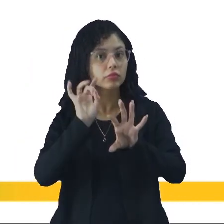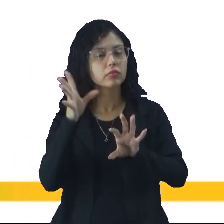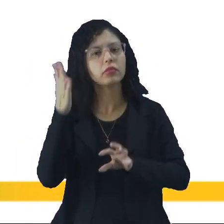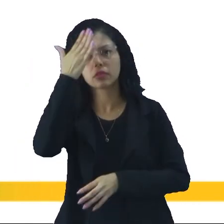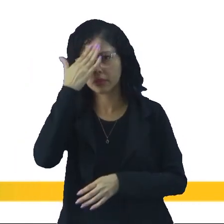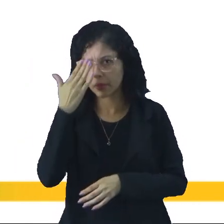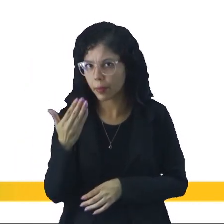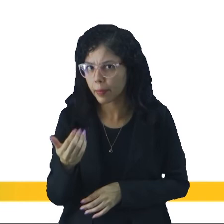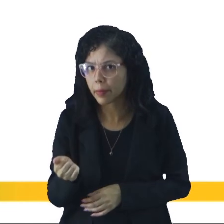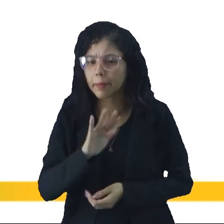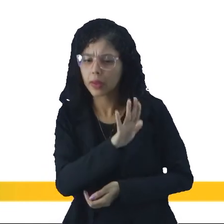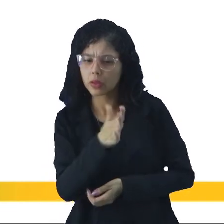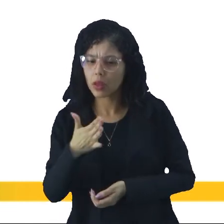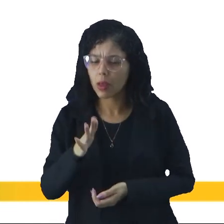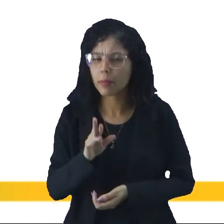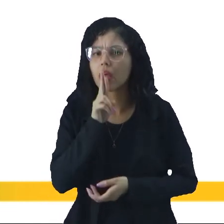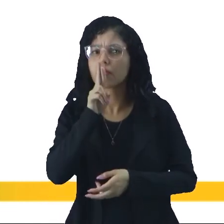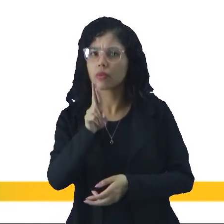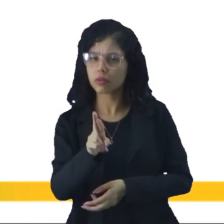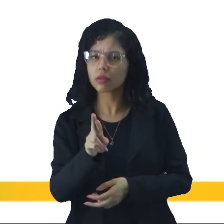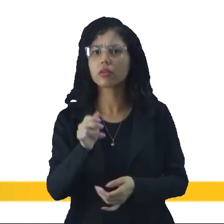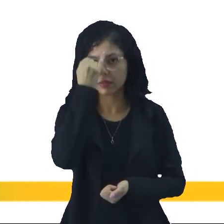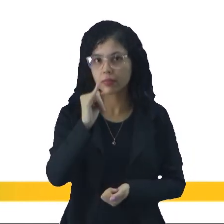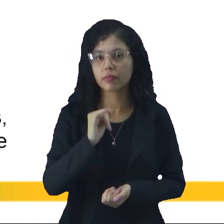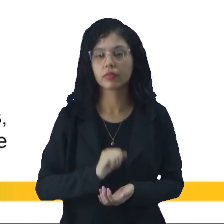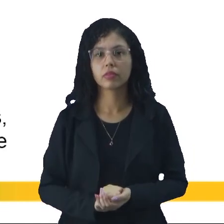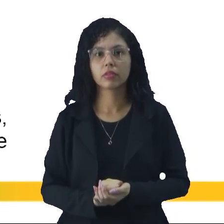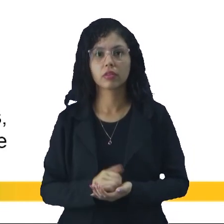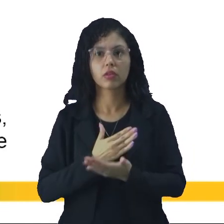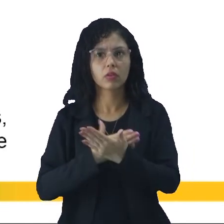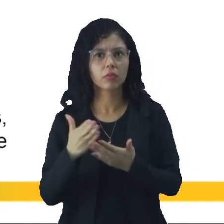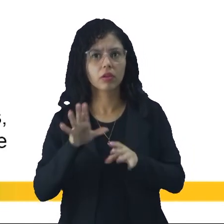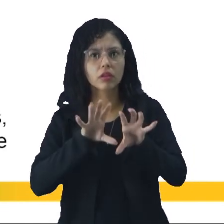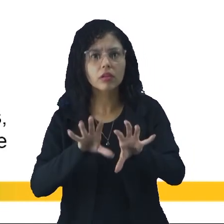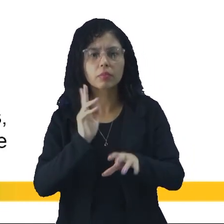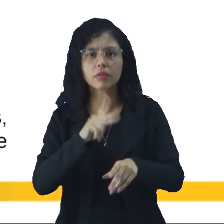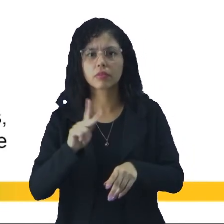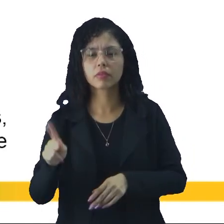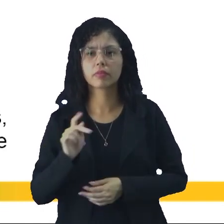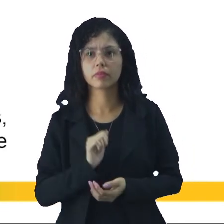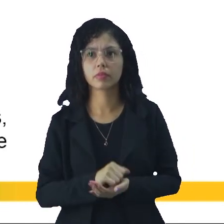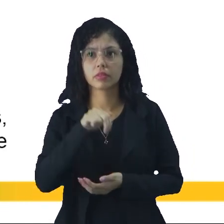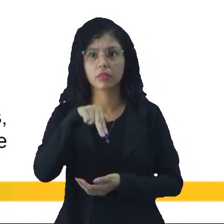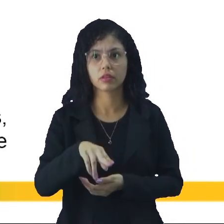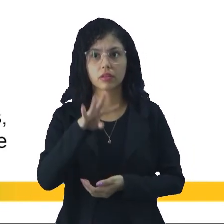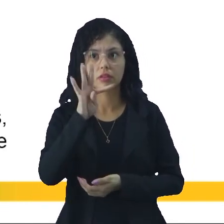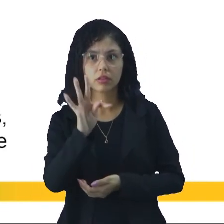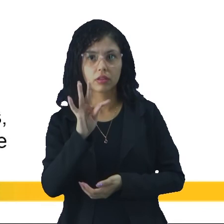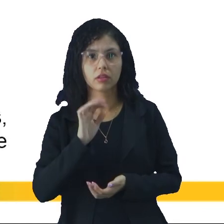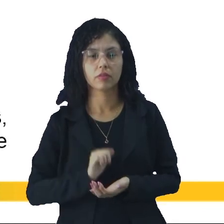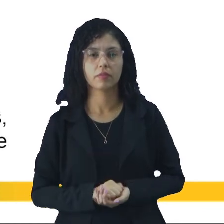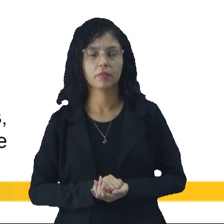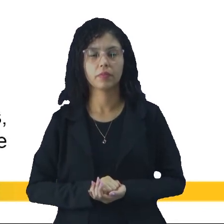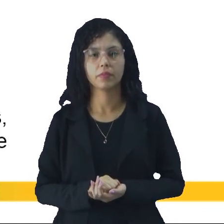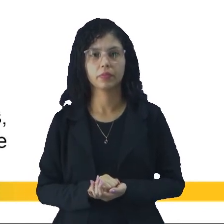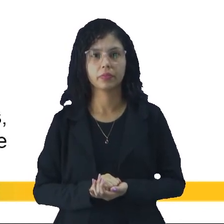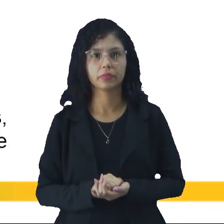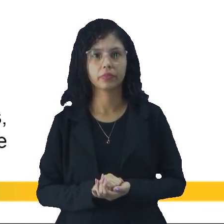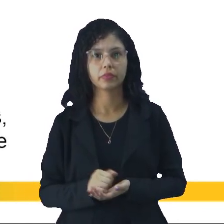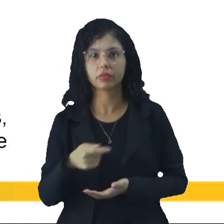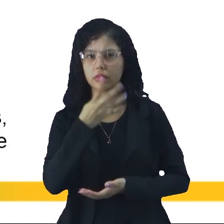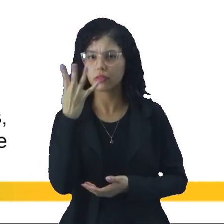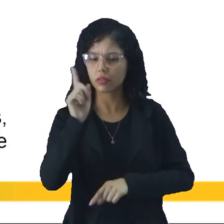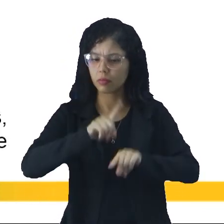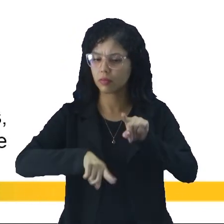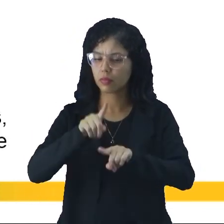ter noção a respeito dessa informação aqui, ó. Então, como é que é isso, professor? N de T aqui, ó, é a